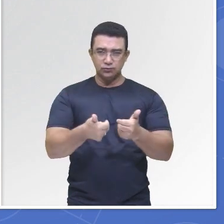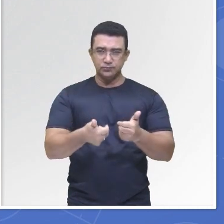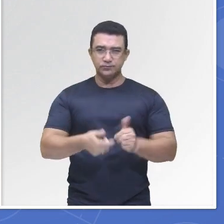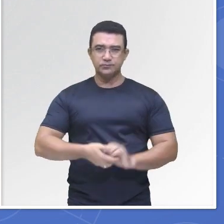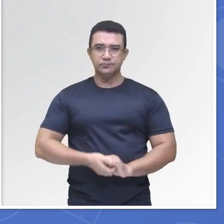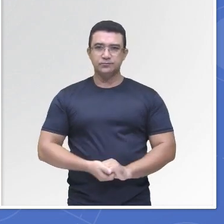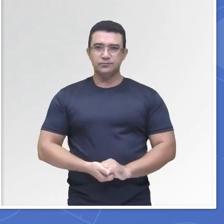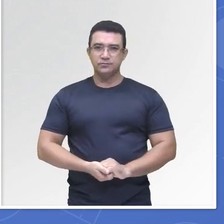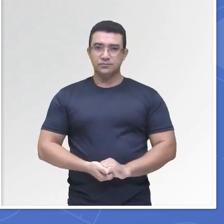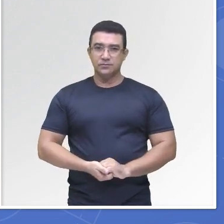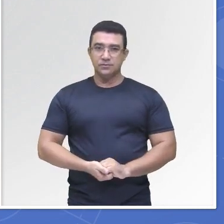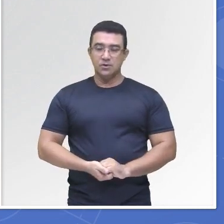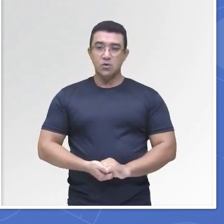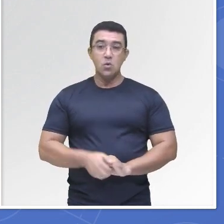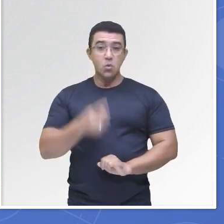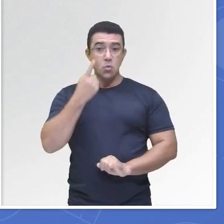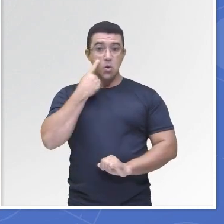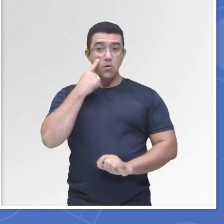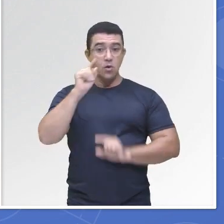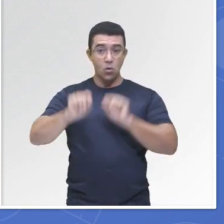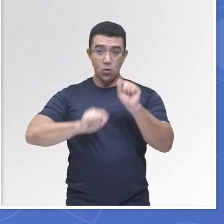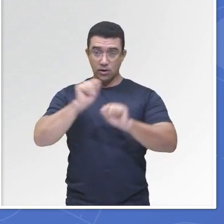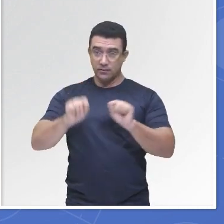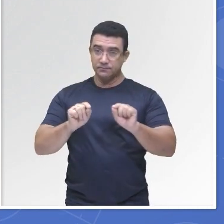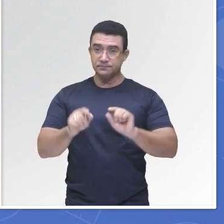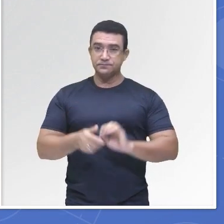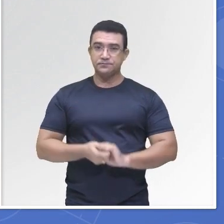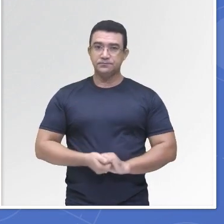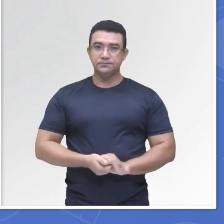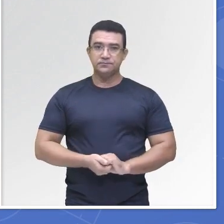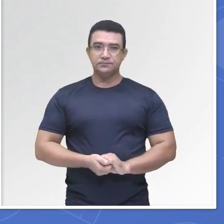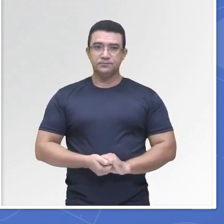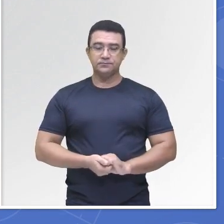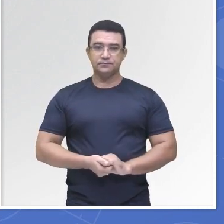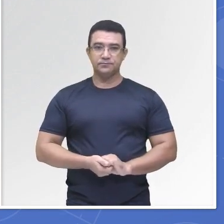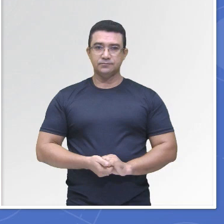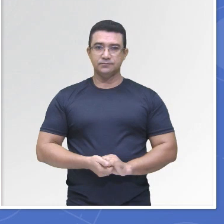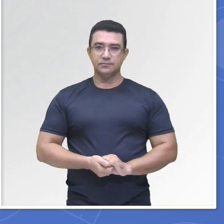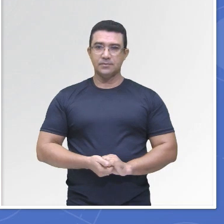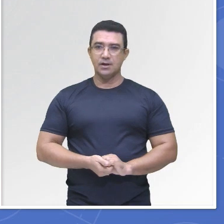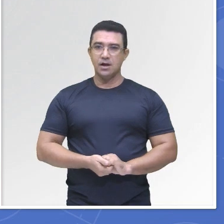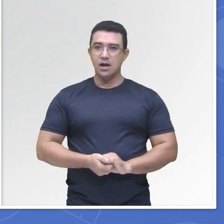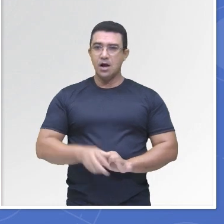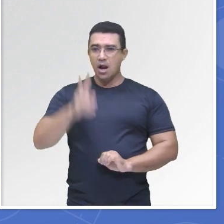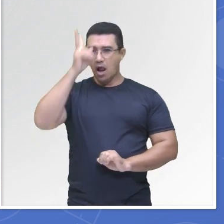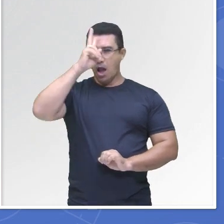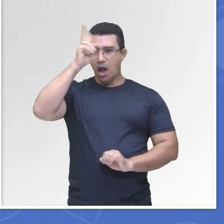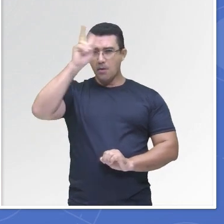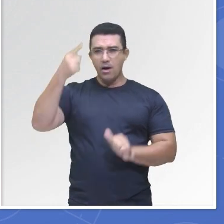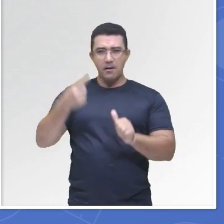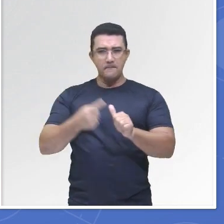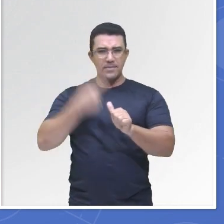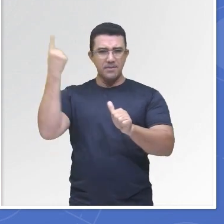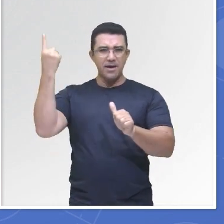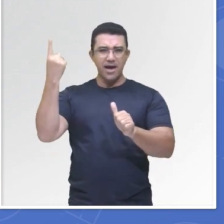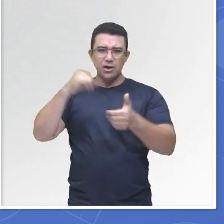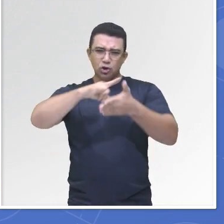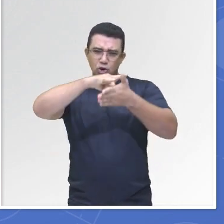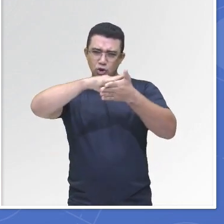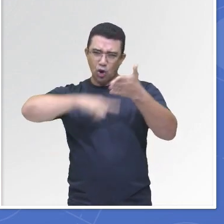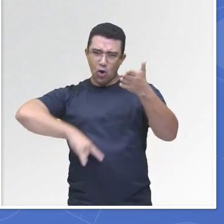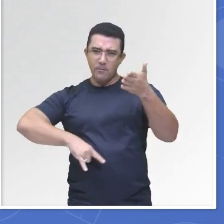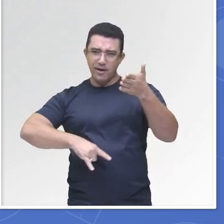Então a gente vai ver aí que, lembrando lá dos primeiros tratados que